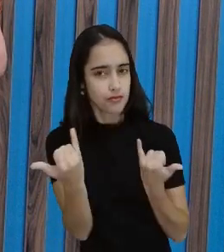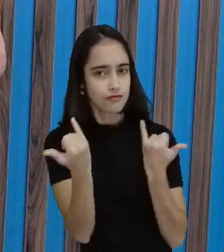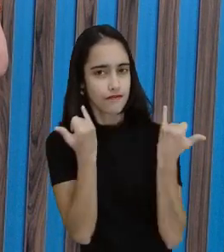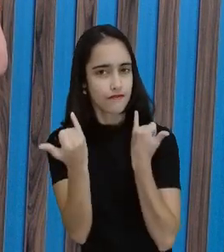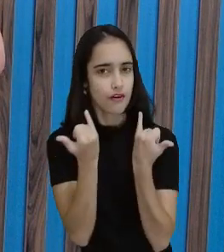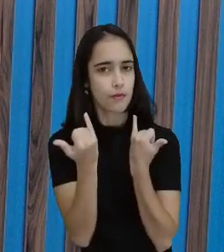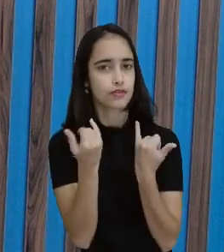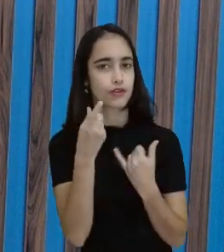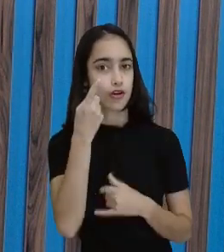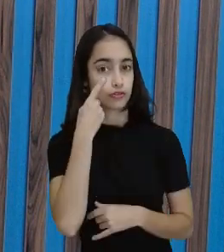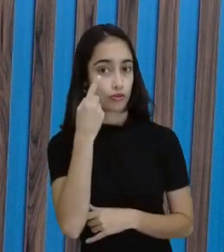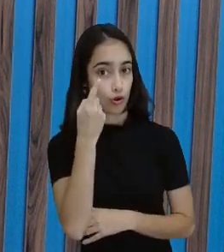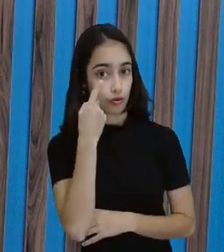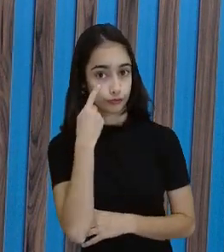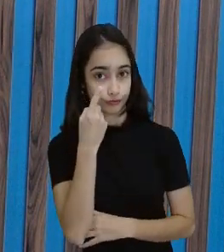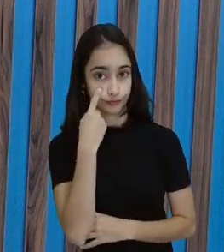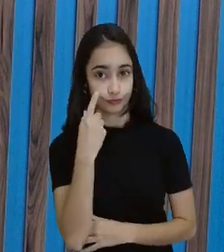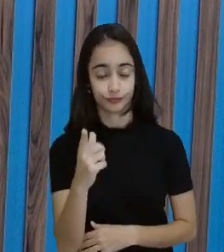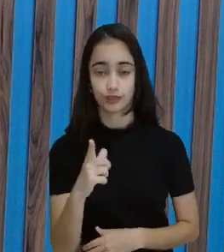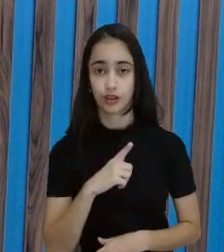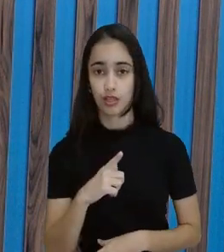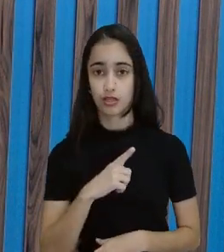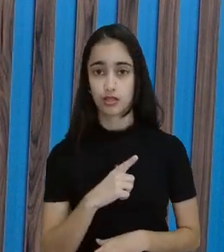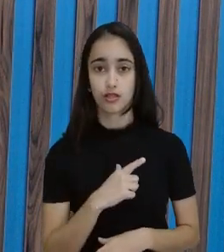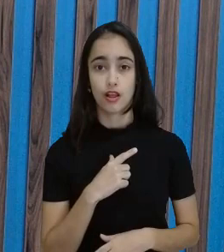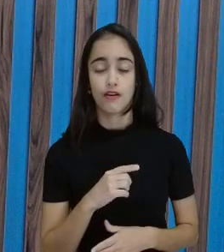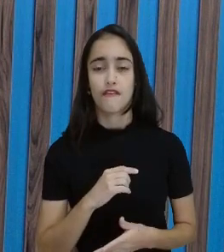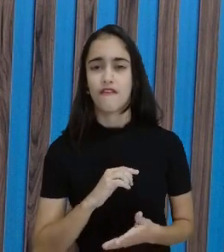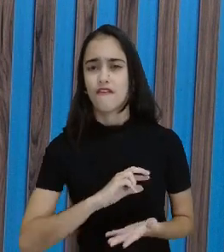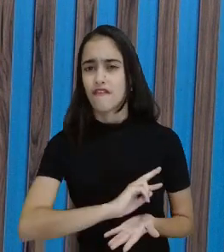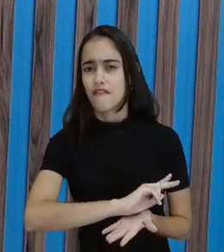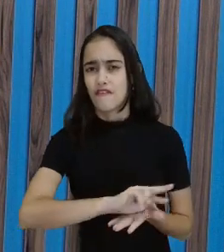contidas nele. Olha só. Existem informações